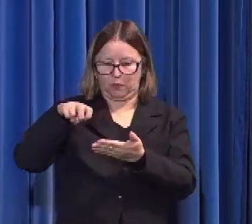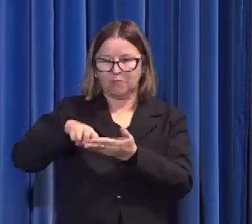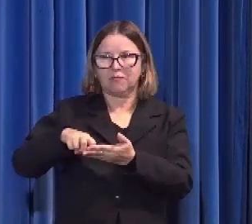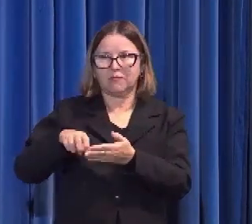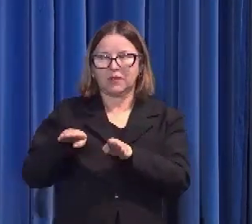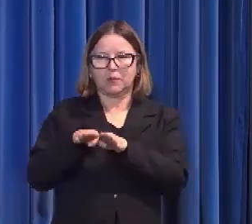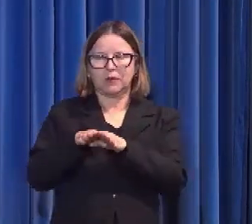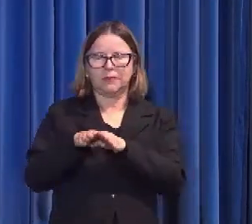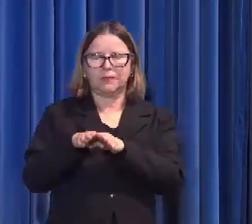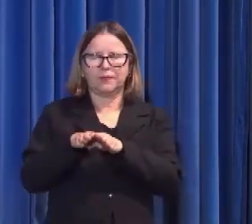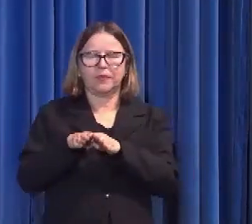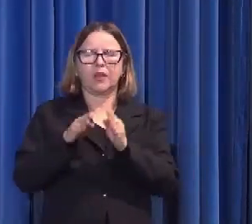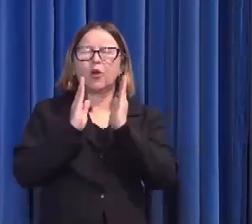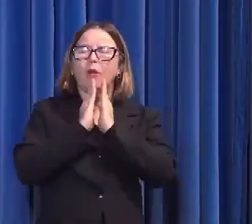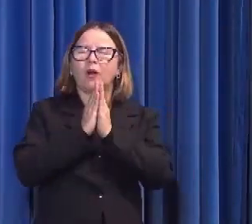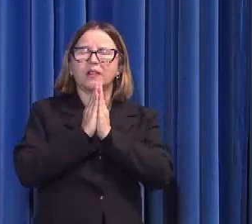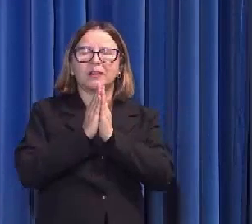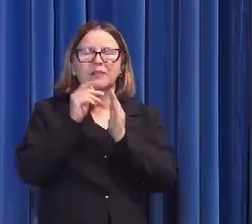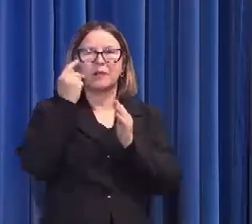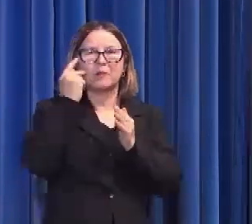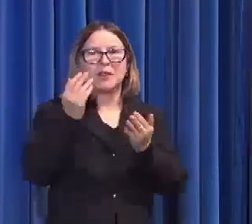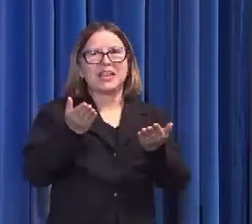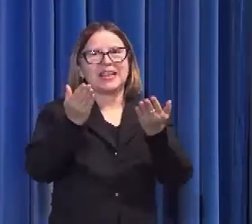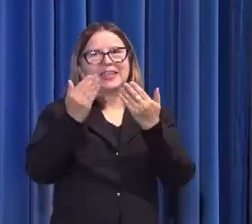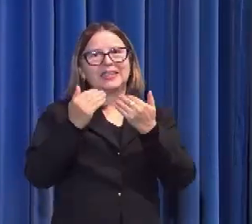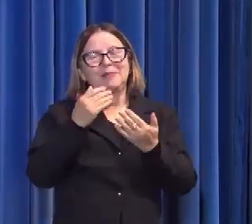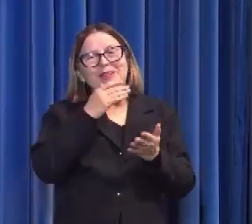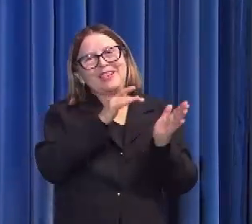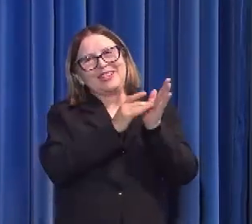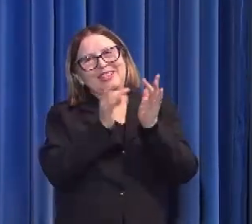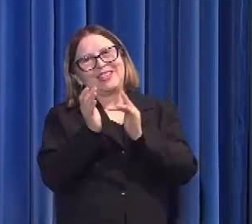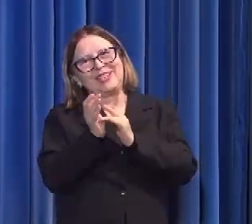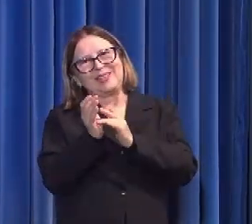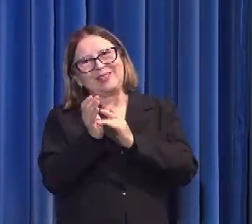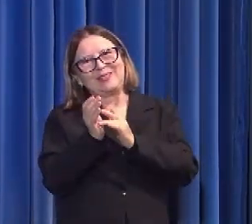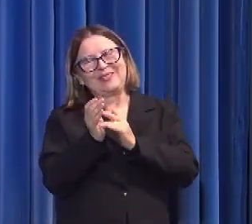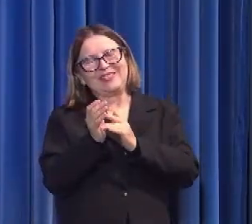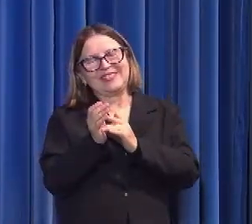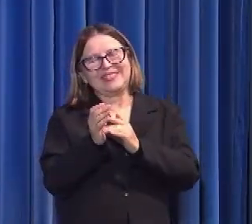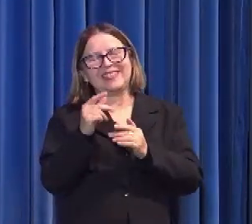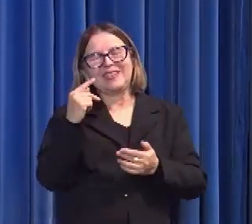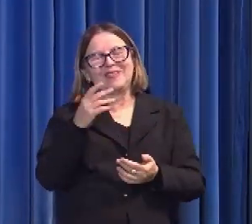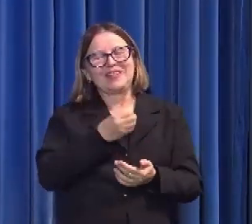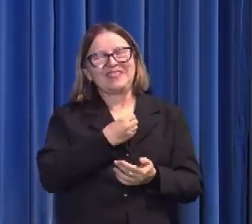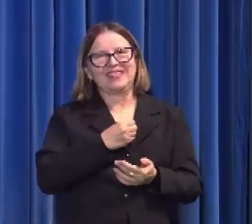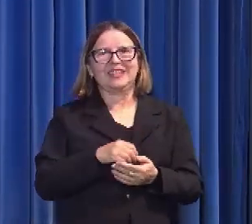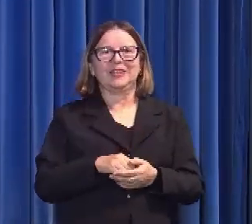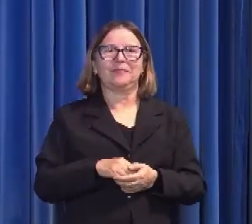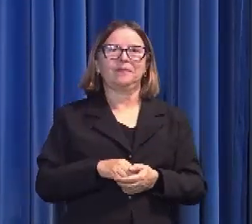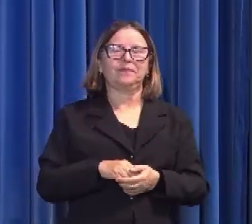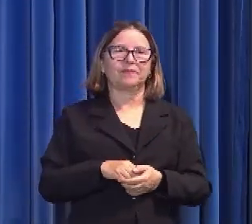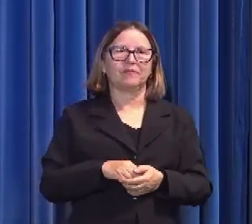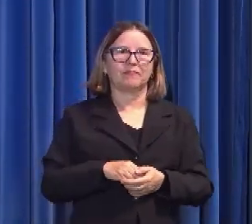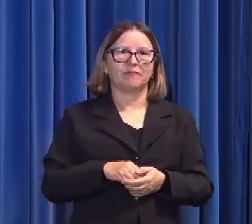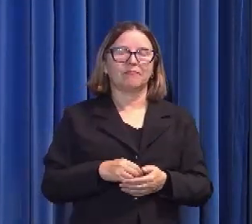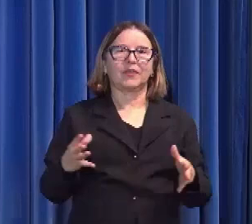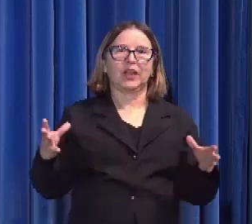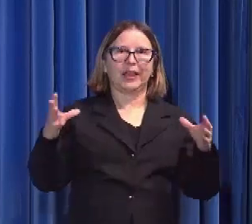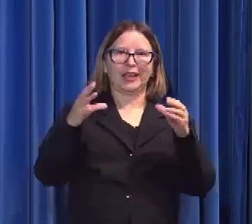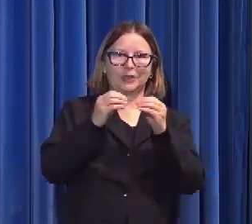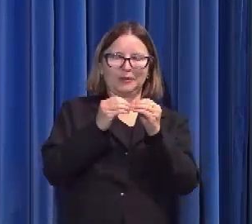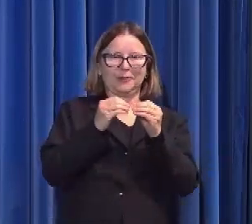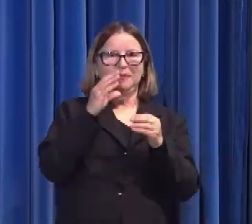para receber Jesus como a sua vida meus irmãos a conclusão